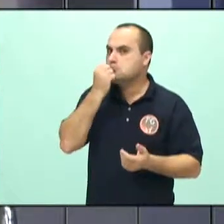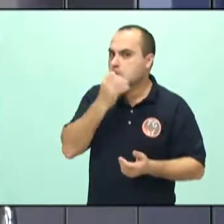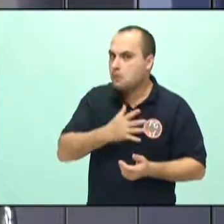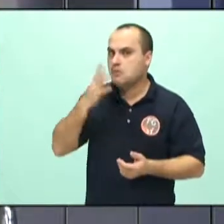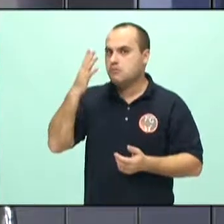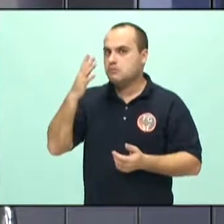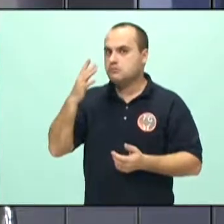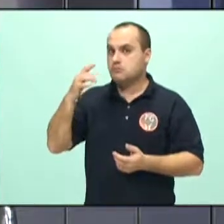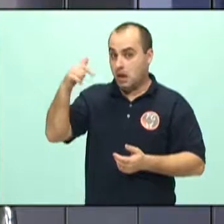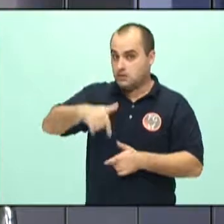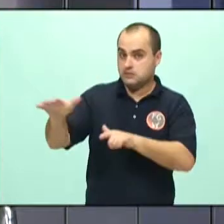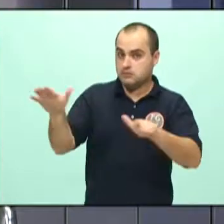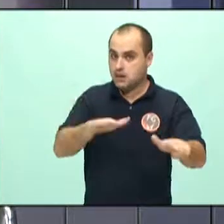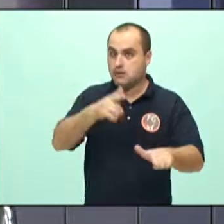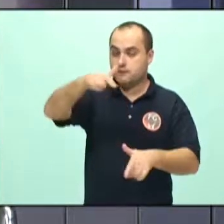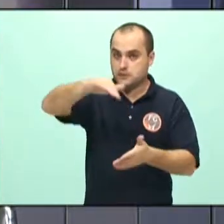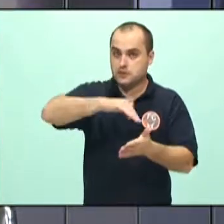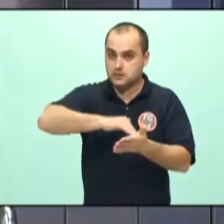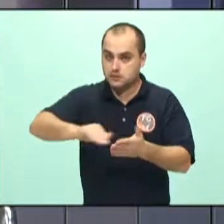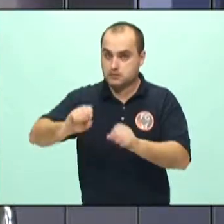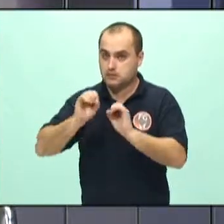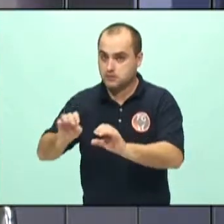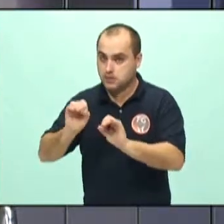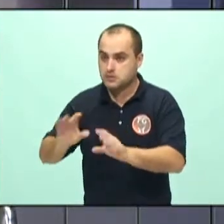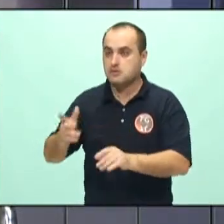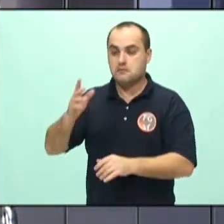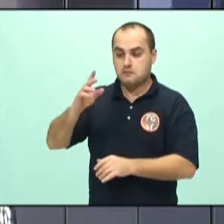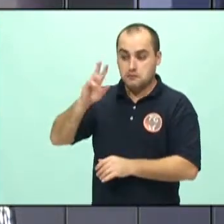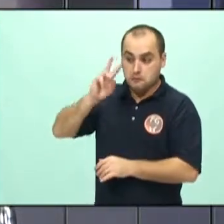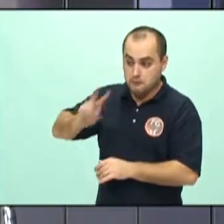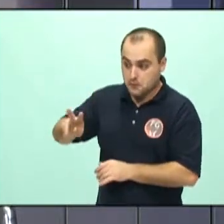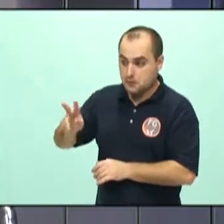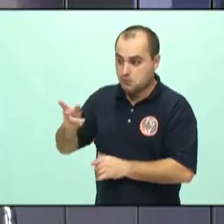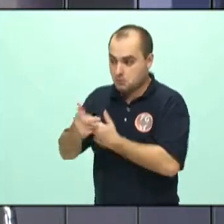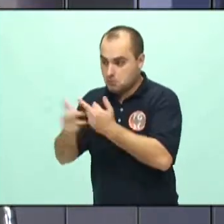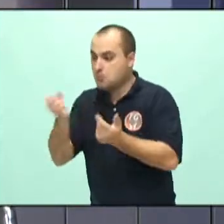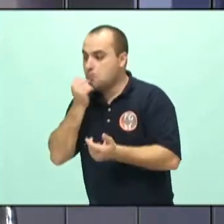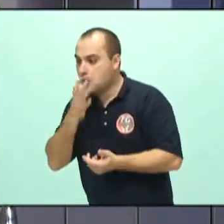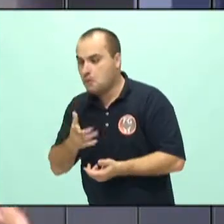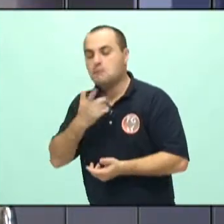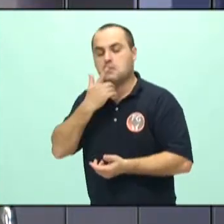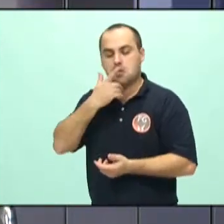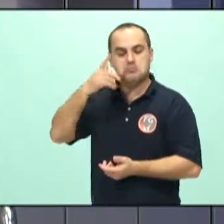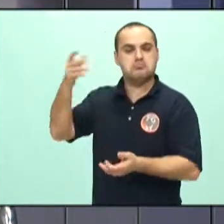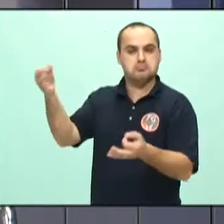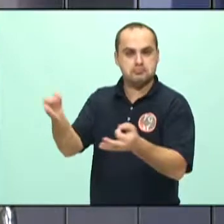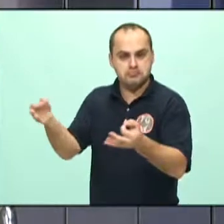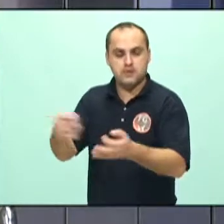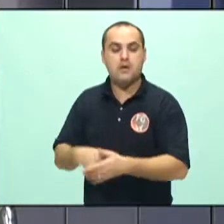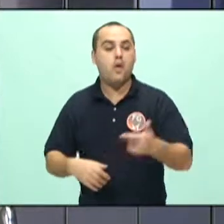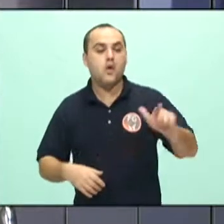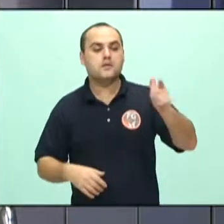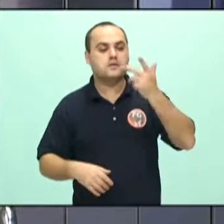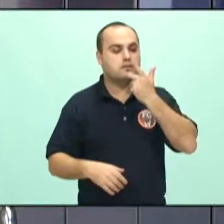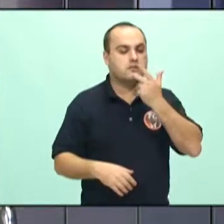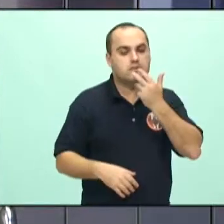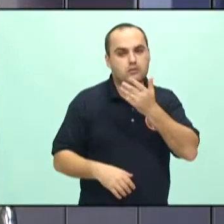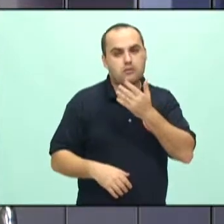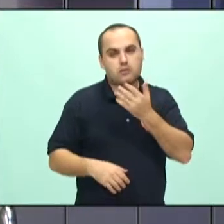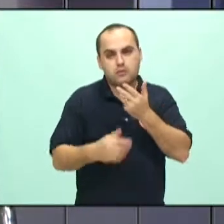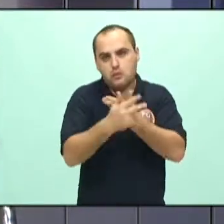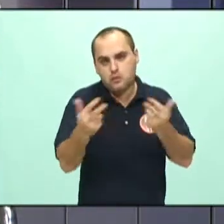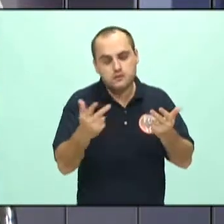tive com a secretária de Educação, elogiei algumas coisas que vi. Fiz críticas de outras coisas que acho que poderiam melhorar. Por exemplo, no caso